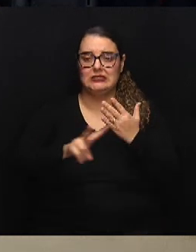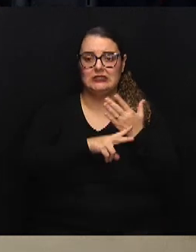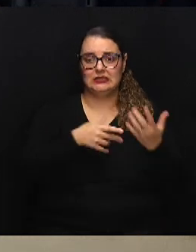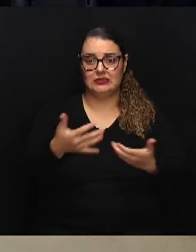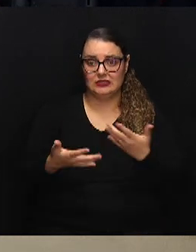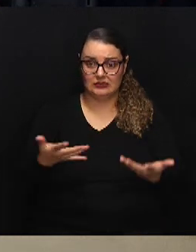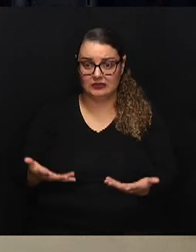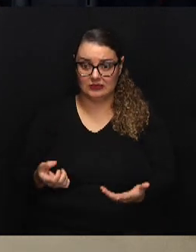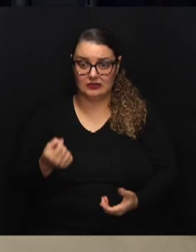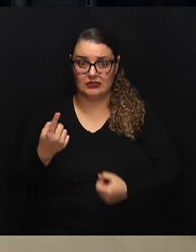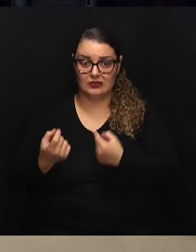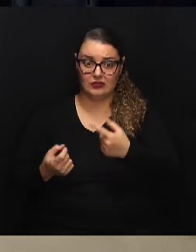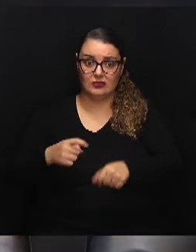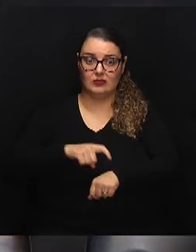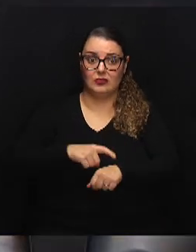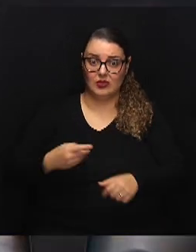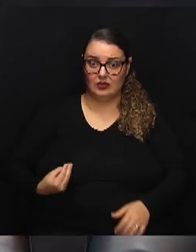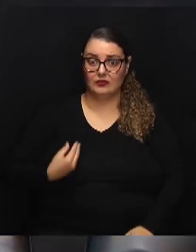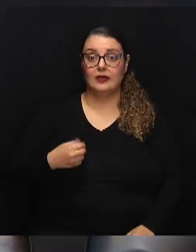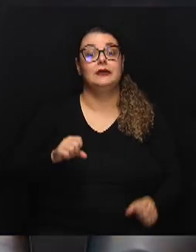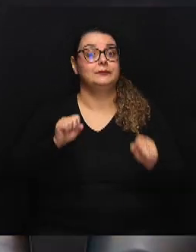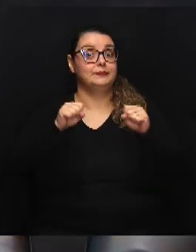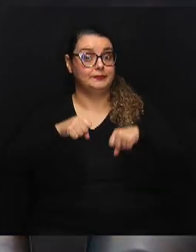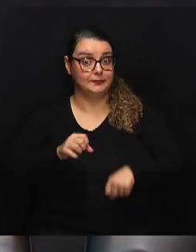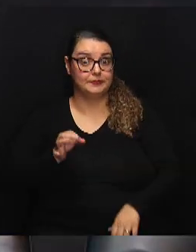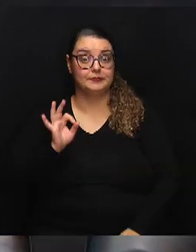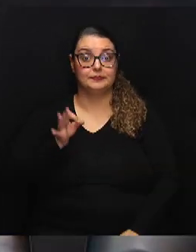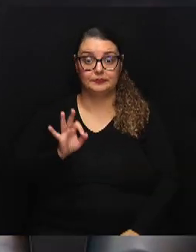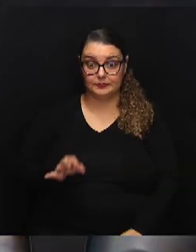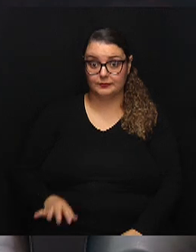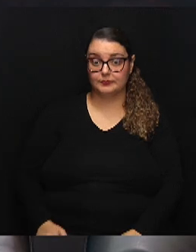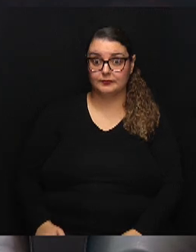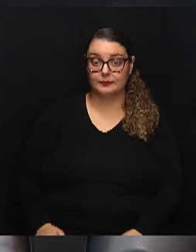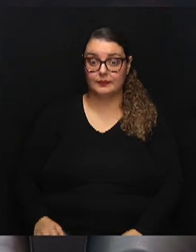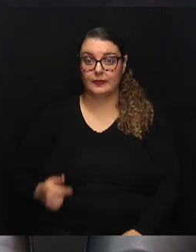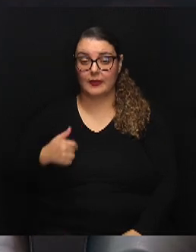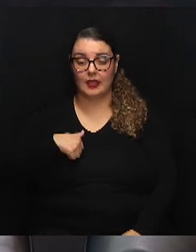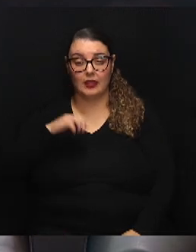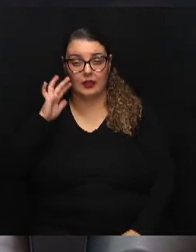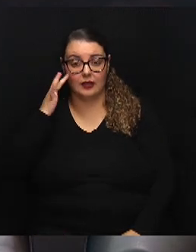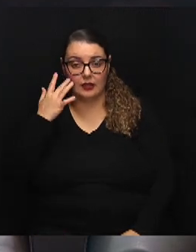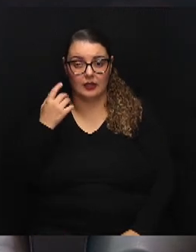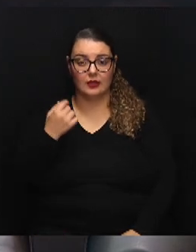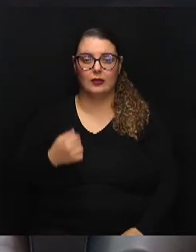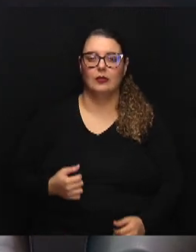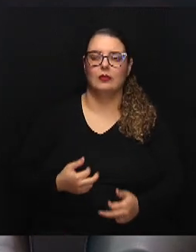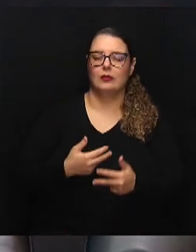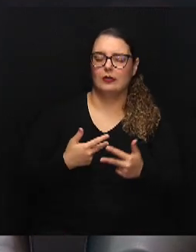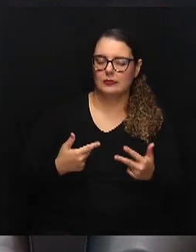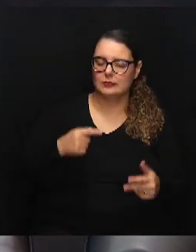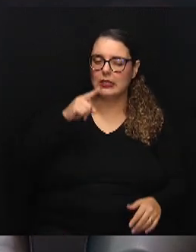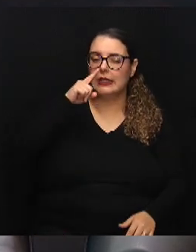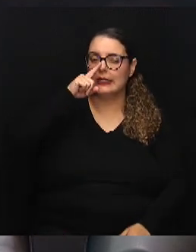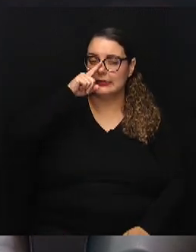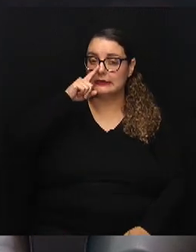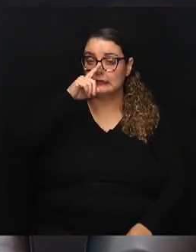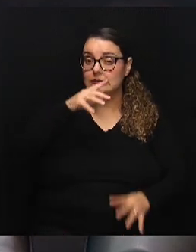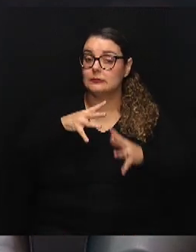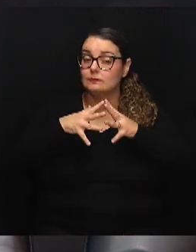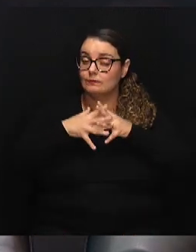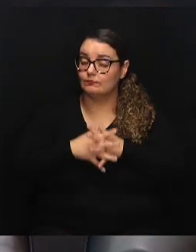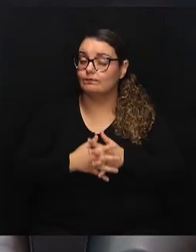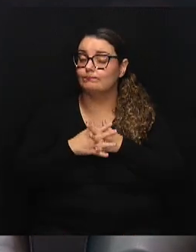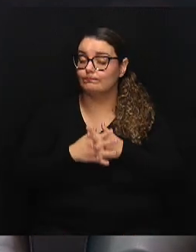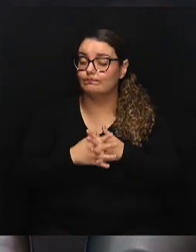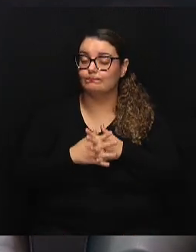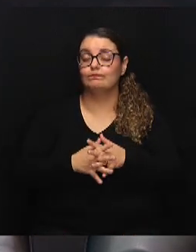transbordar em algum momento. Sim, sem dúvidas. E eu acho também algo muito perigoso essa confusão, né, às vezes que